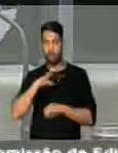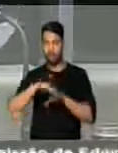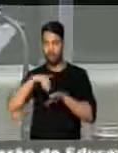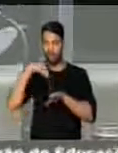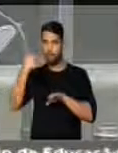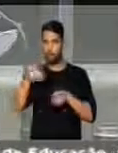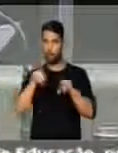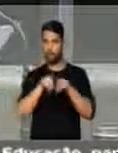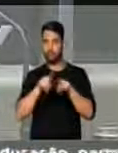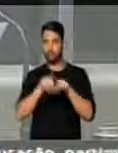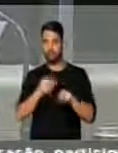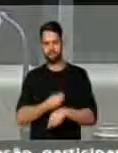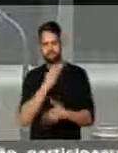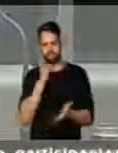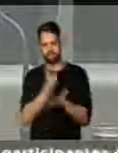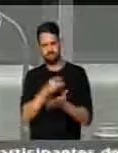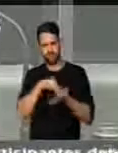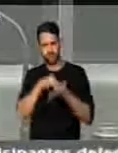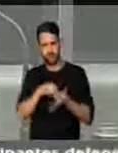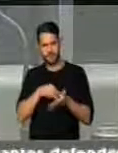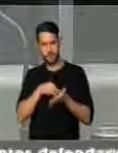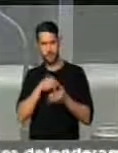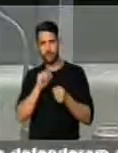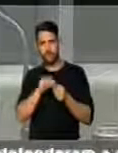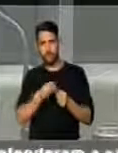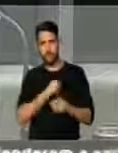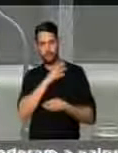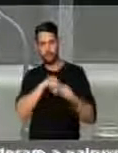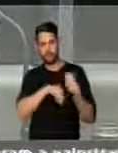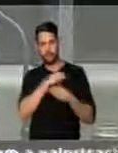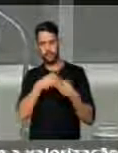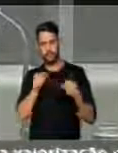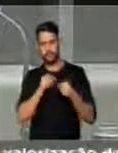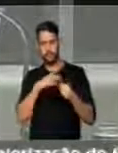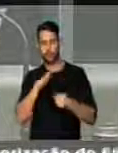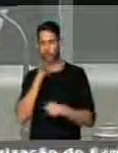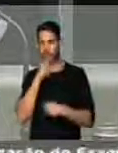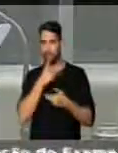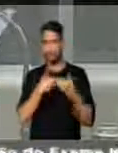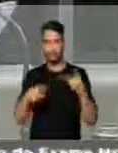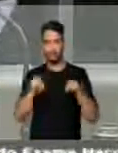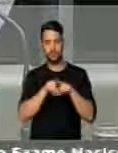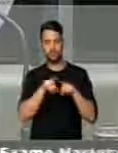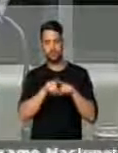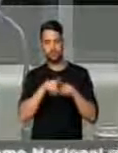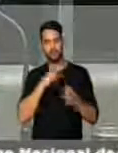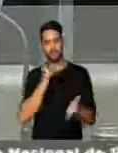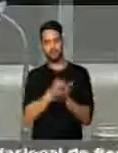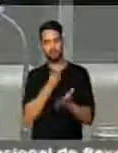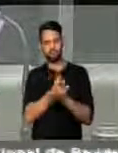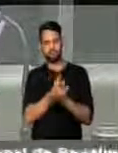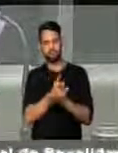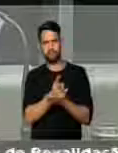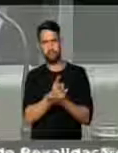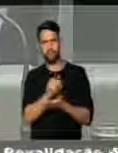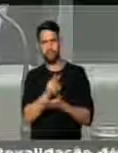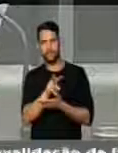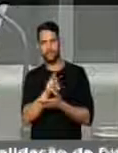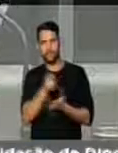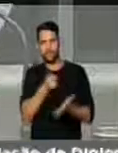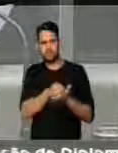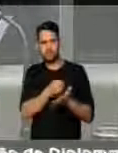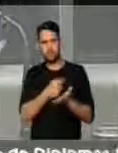fora resistem à onda devastadora do atraso e do conservadorismo que